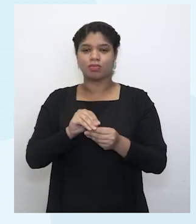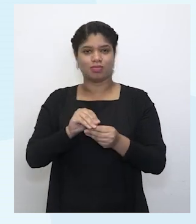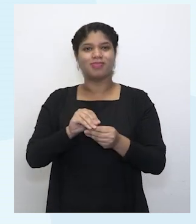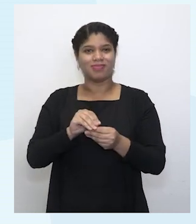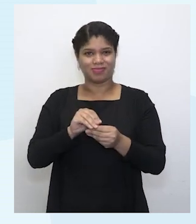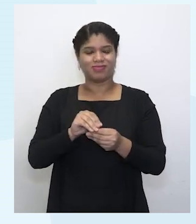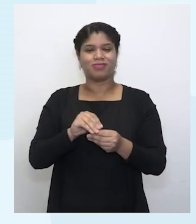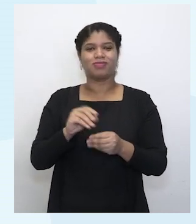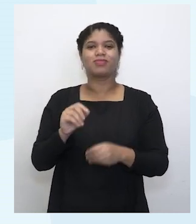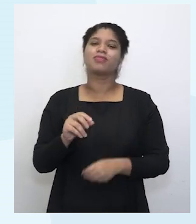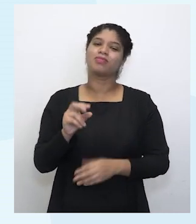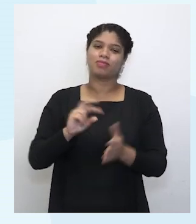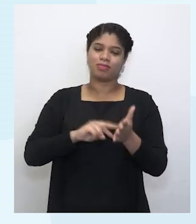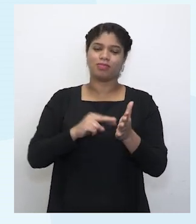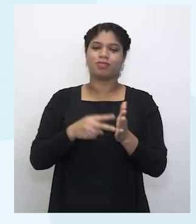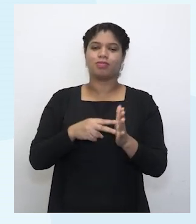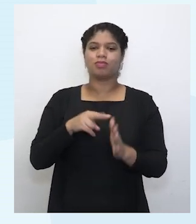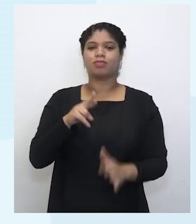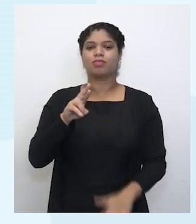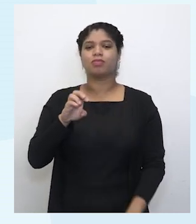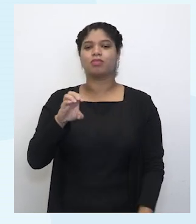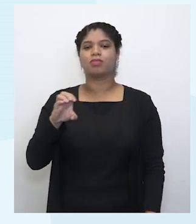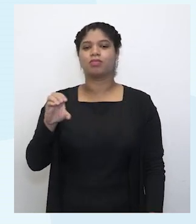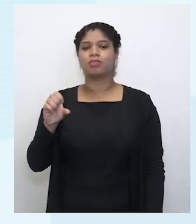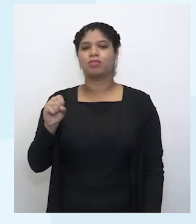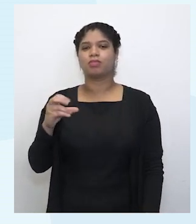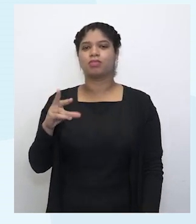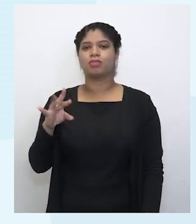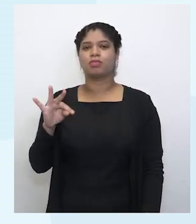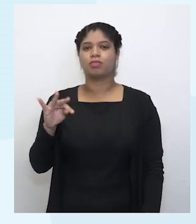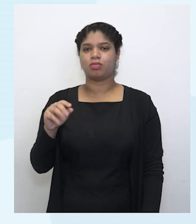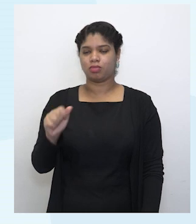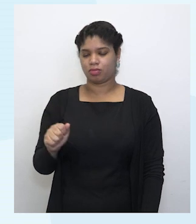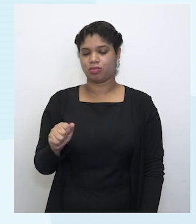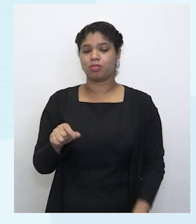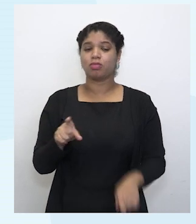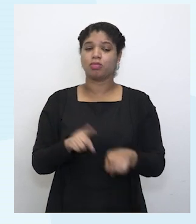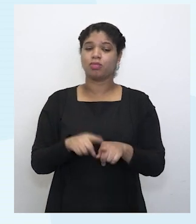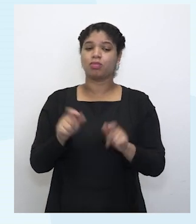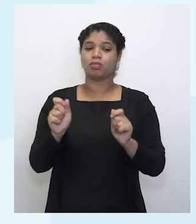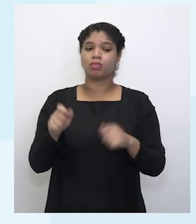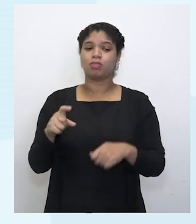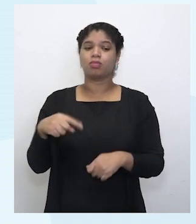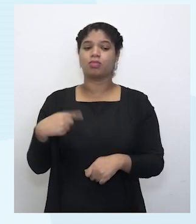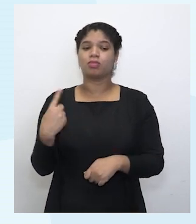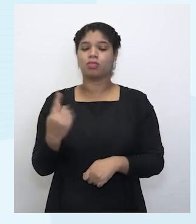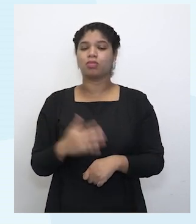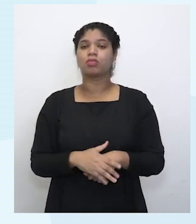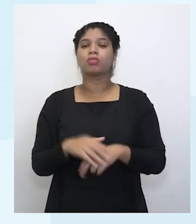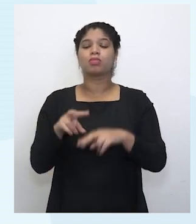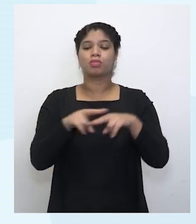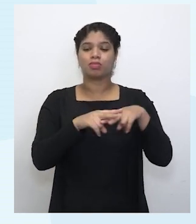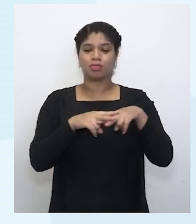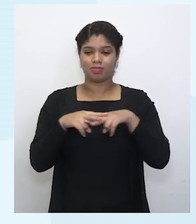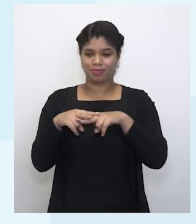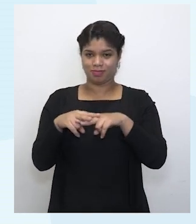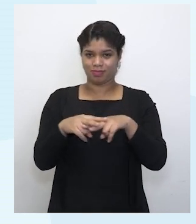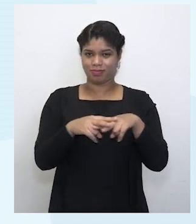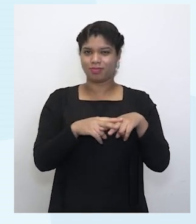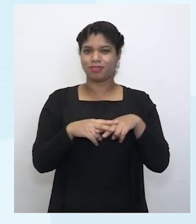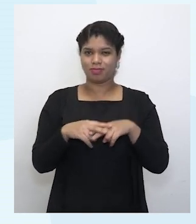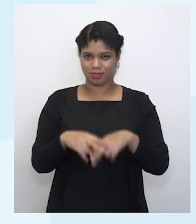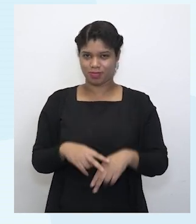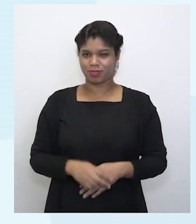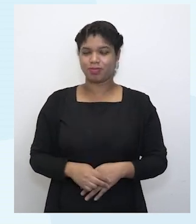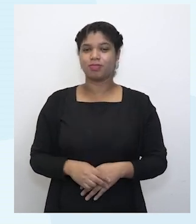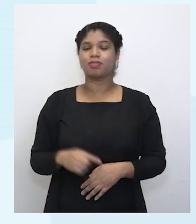de forma remota. E, por fim, a revisão coletiva, né? Que aí a gente vai se